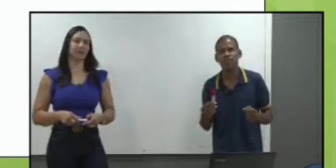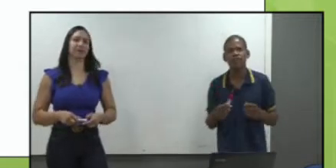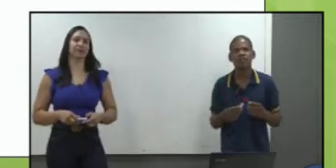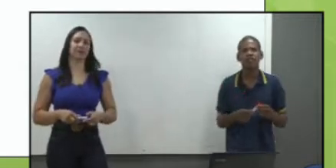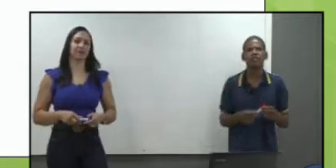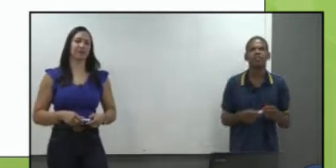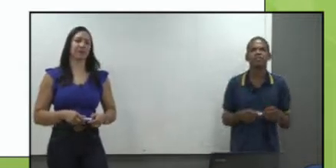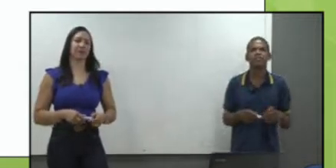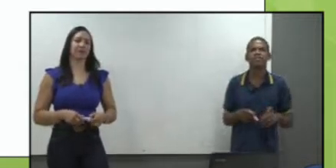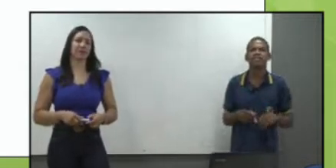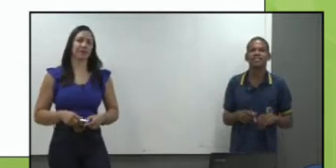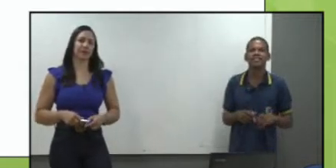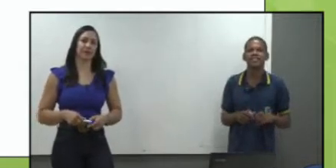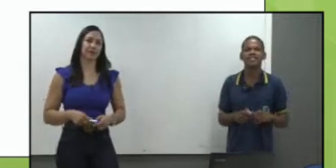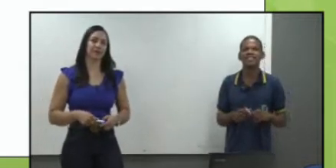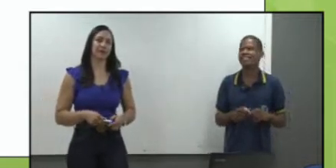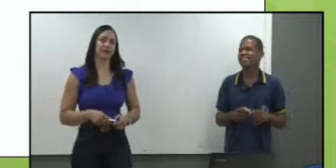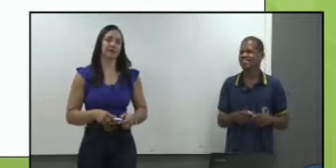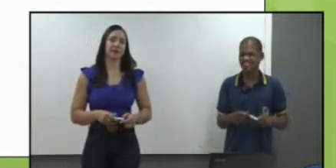certo?